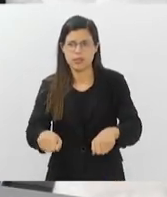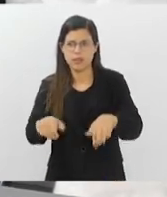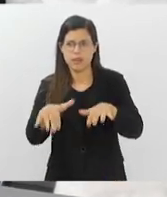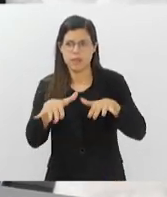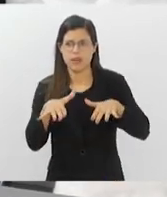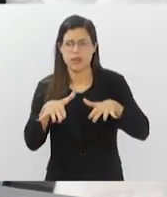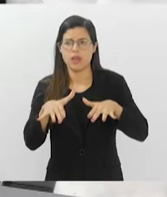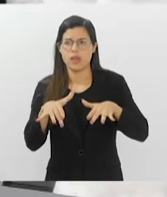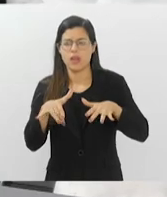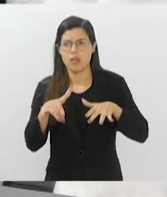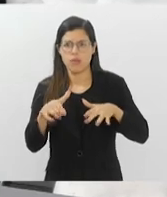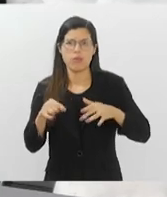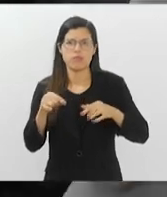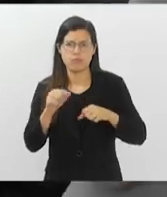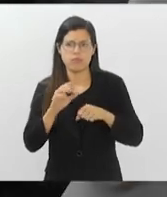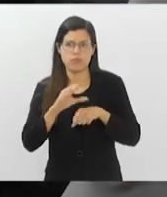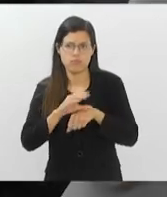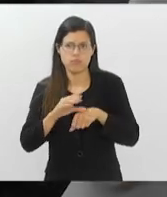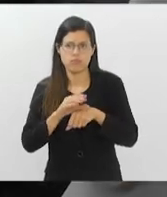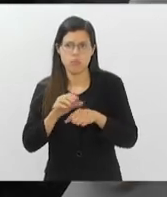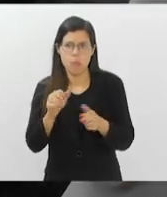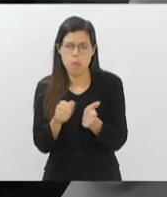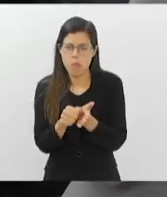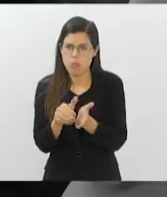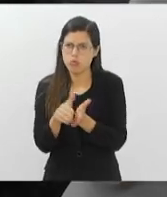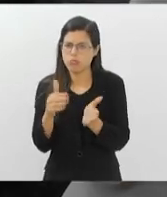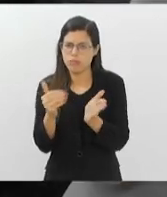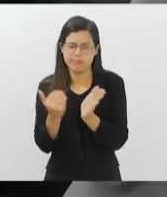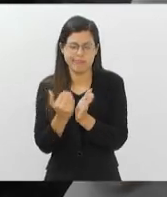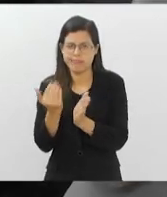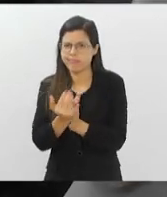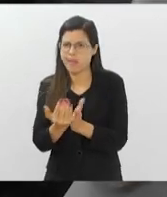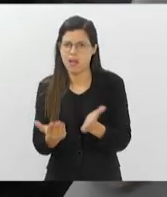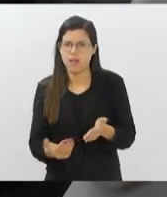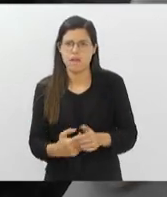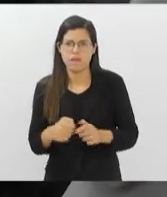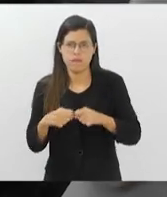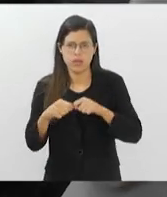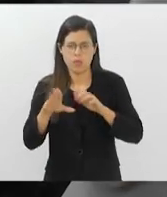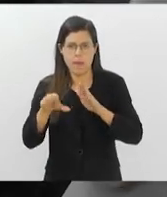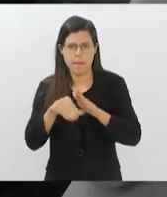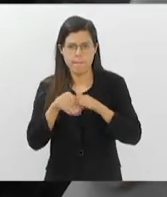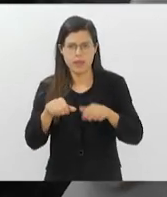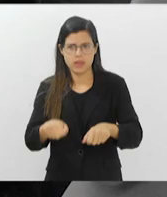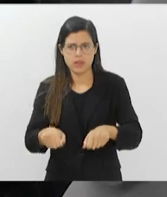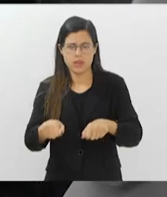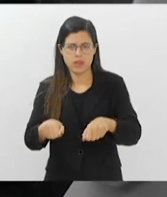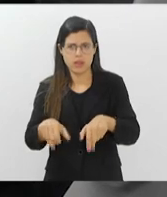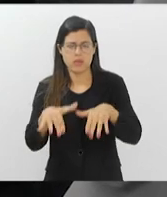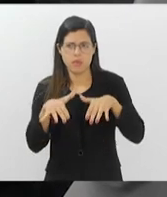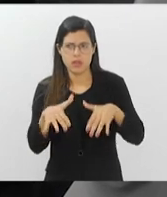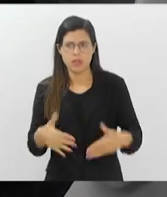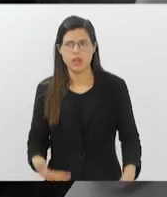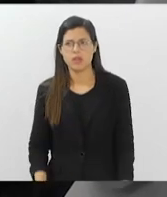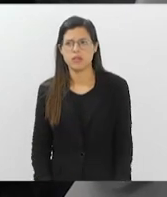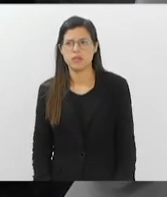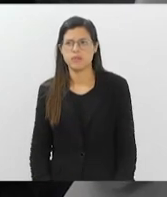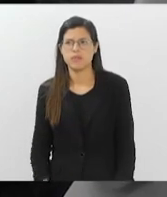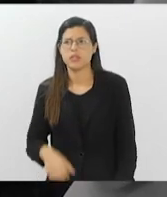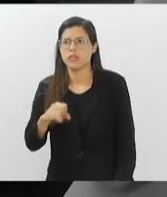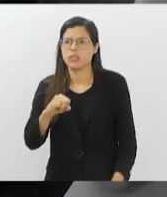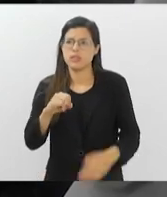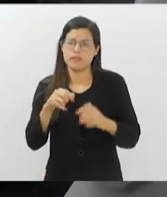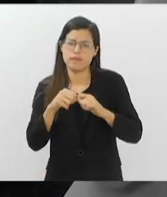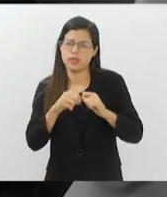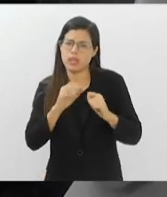constitucional. A multa é exagerada, faz uma emenda em comissão ou no plenário. Mas se for fazer pela CCJ, repente, quer dizer que eu concordo com o